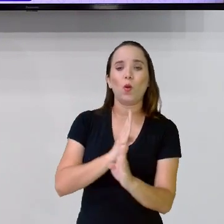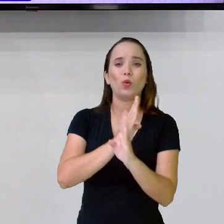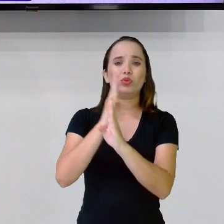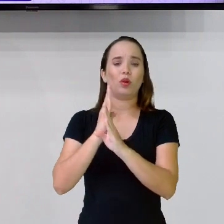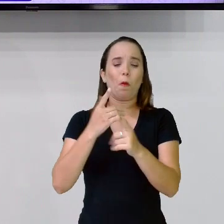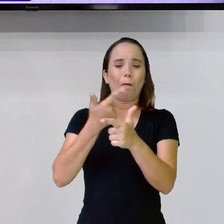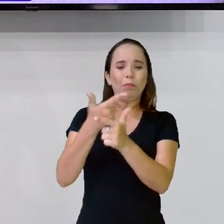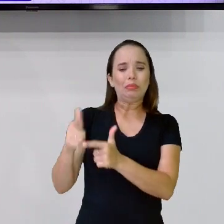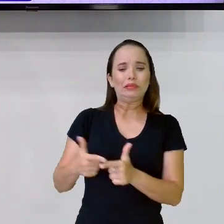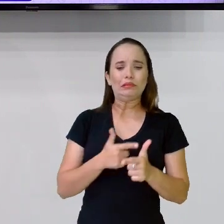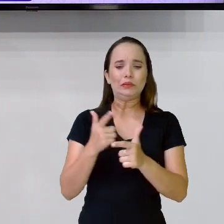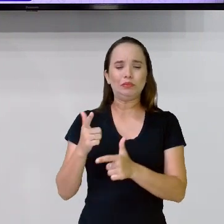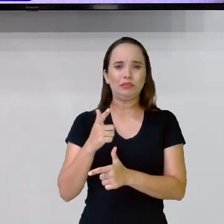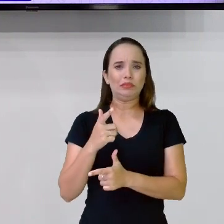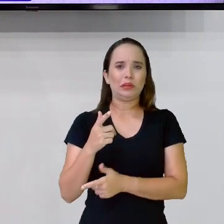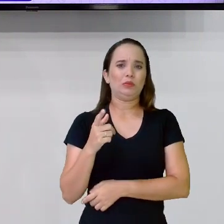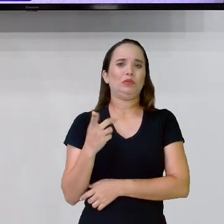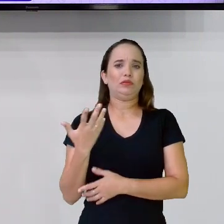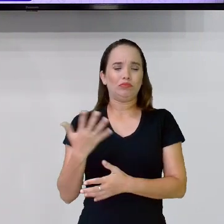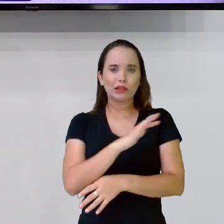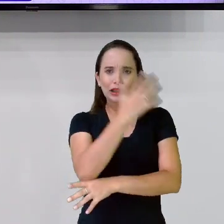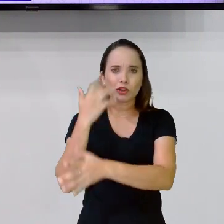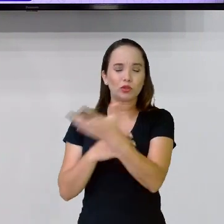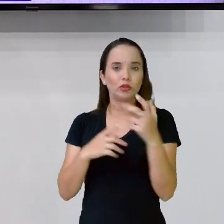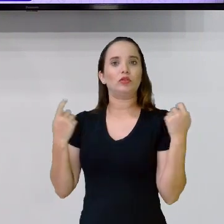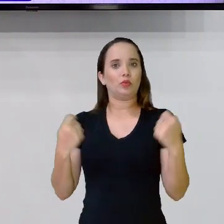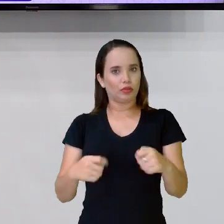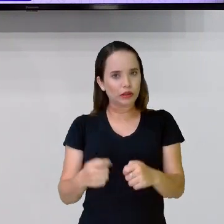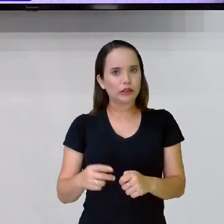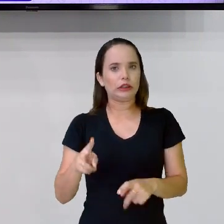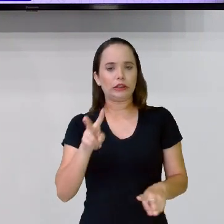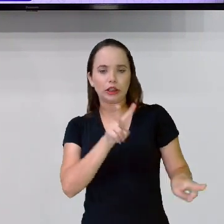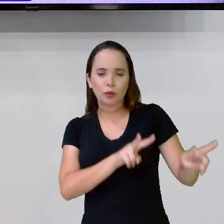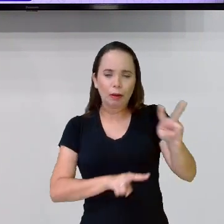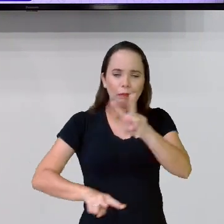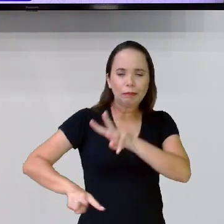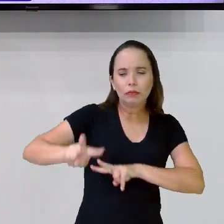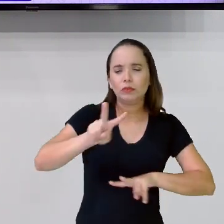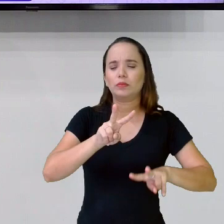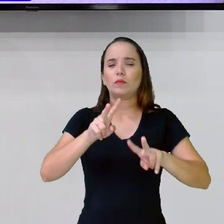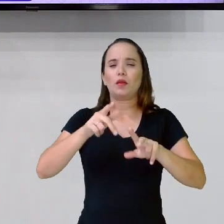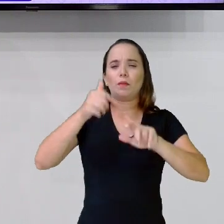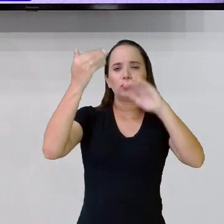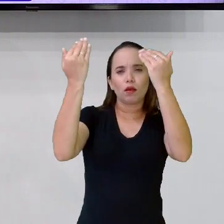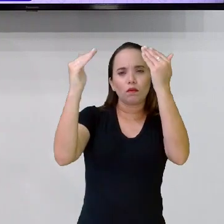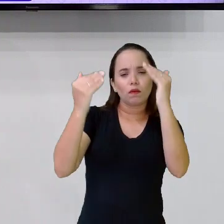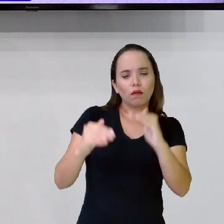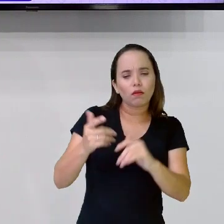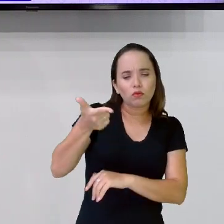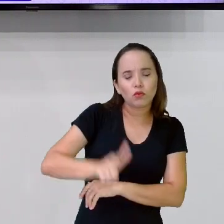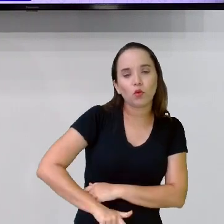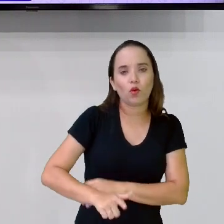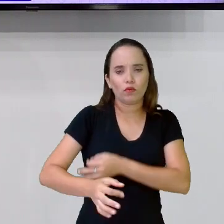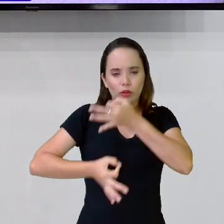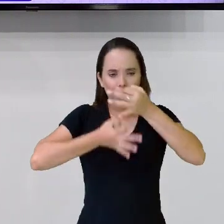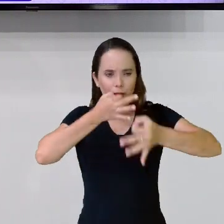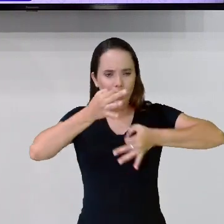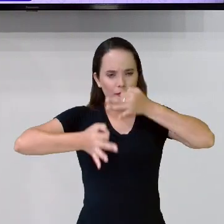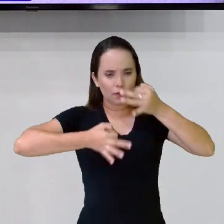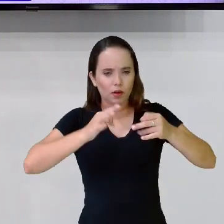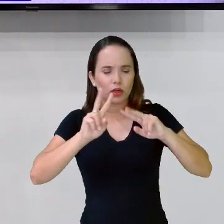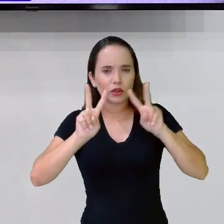a gente precisa fazer uma nova leitura e ter esse senso crítico diante de todo esse progresso, de todo